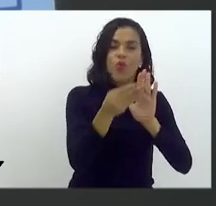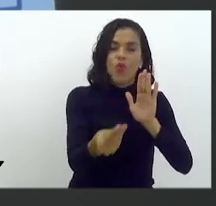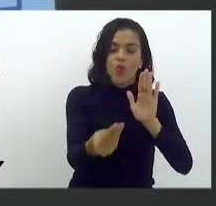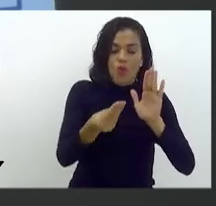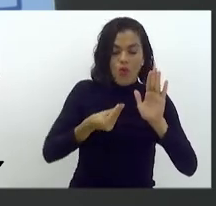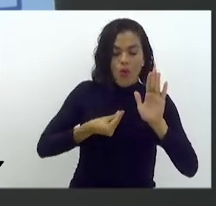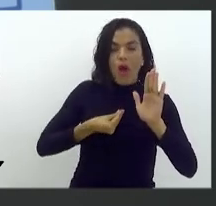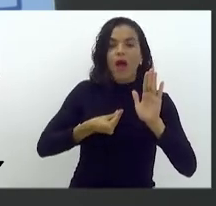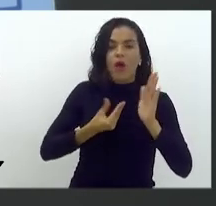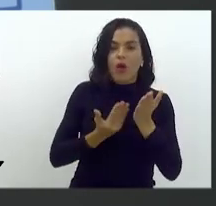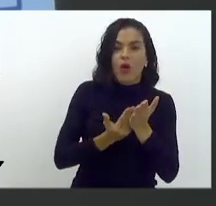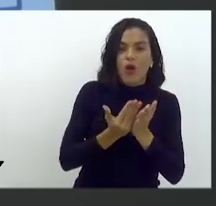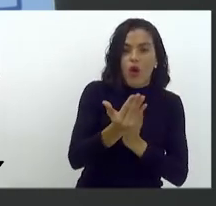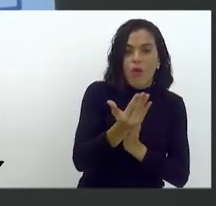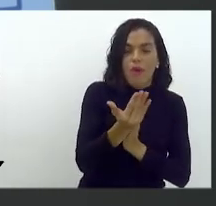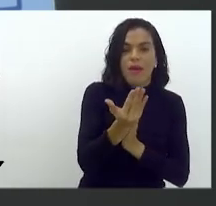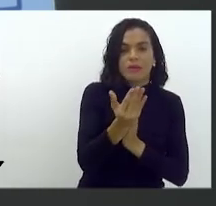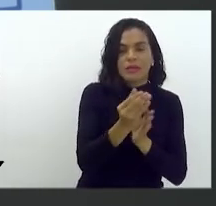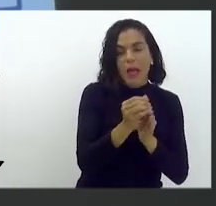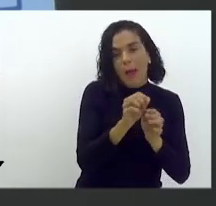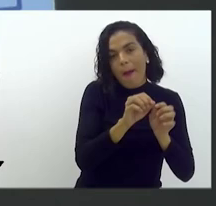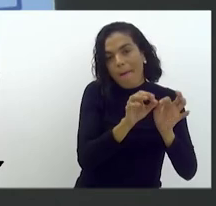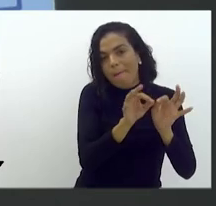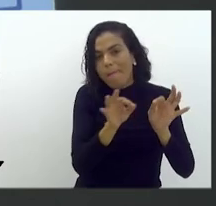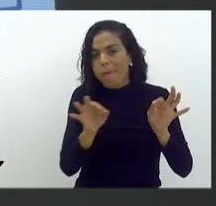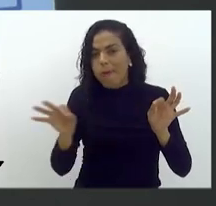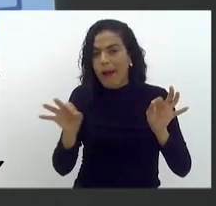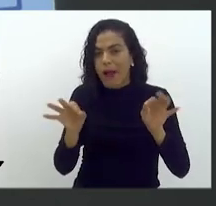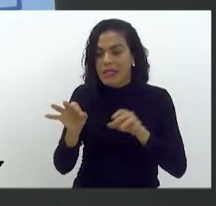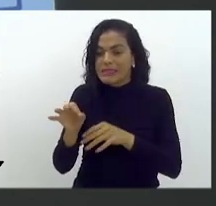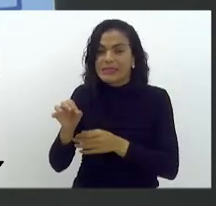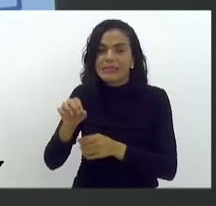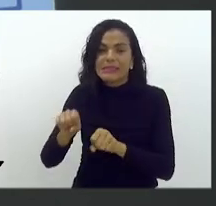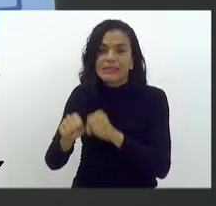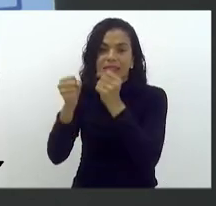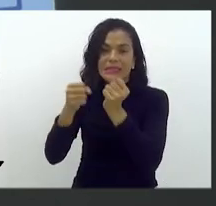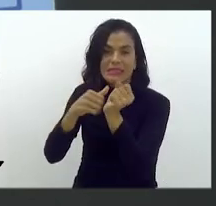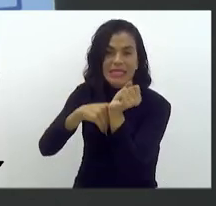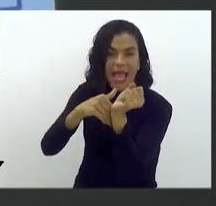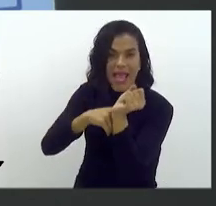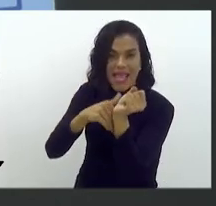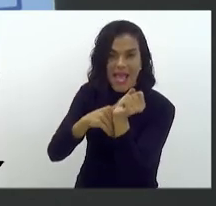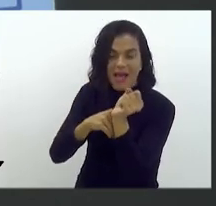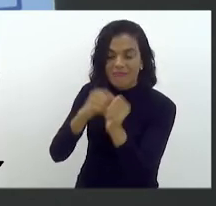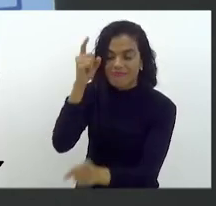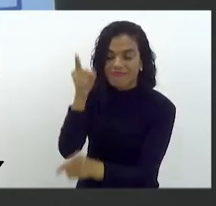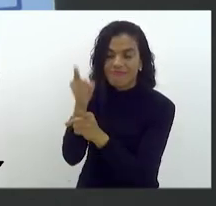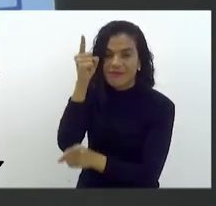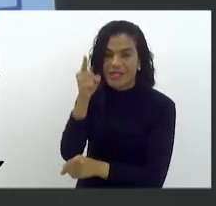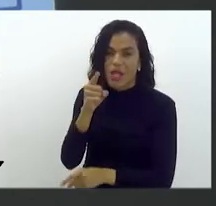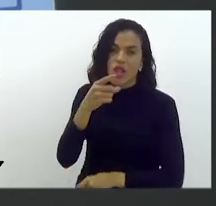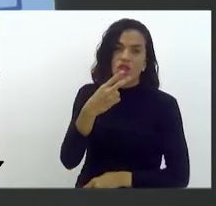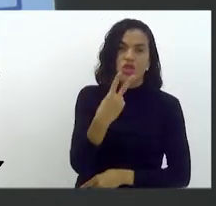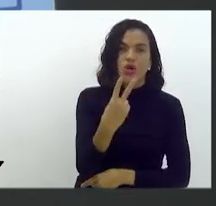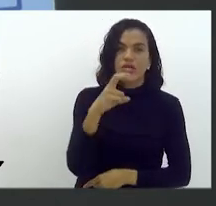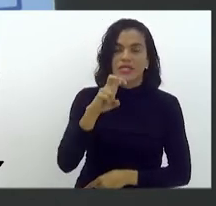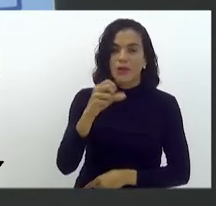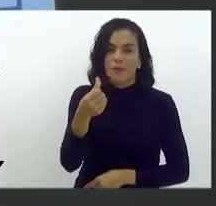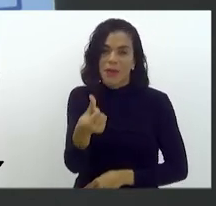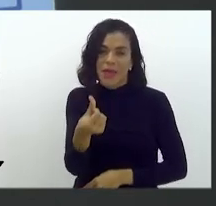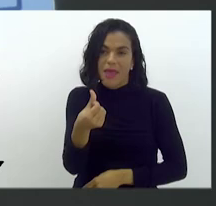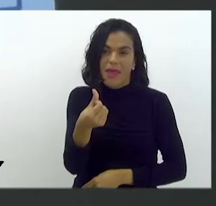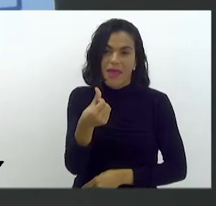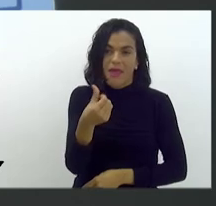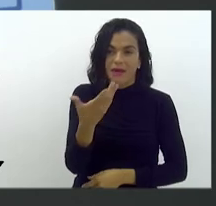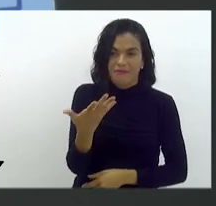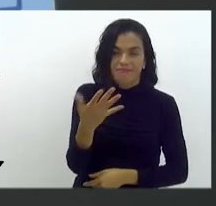ele começa a fazer uma extração quebrou a senha de um celular por exemplo se ele for de 256 de 128